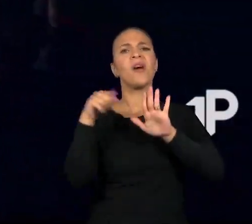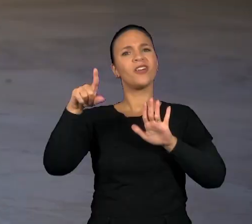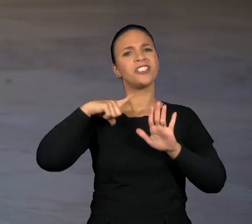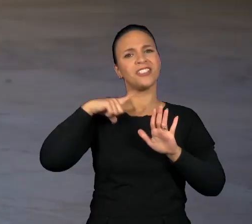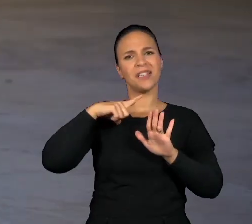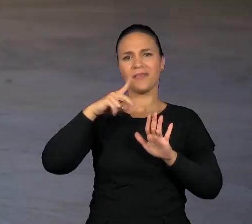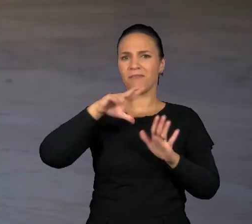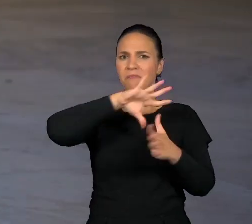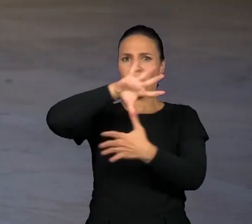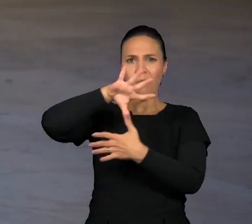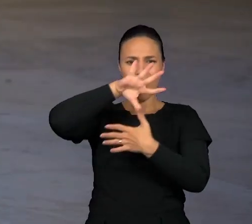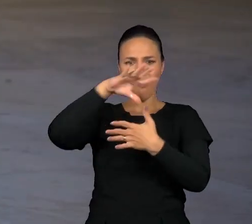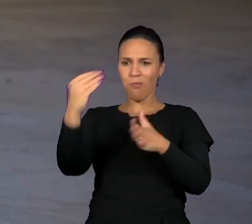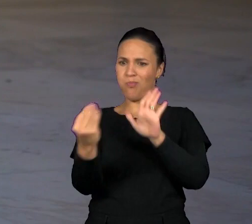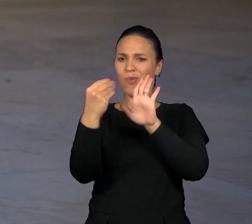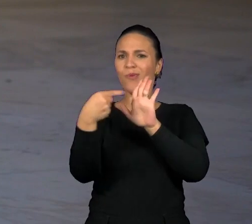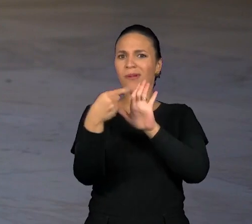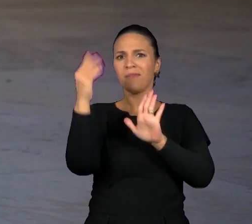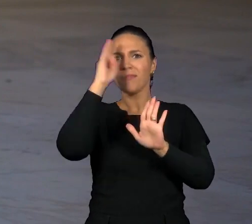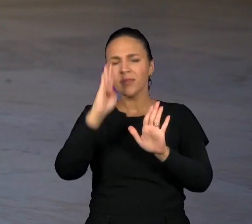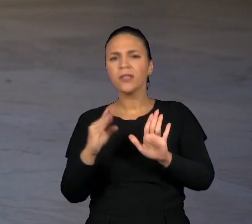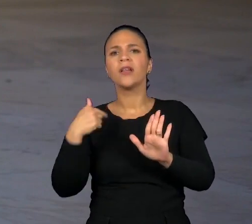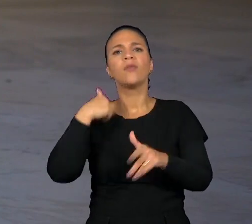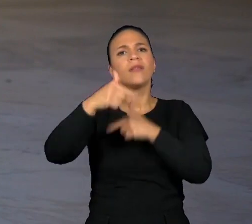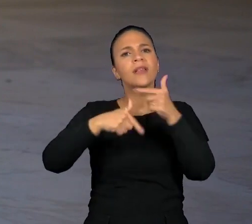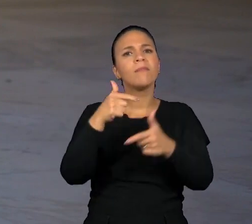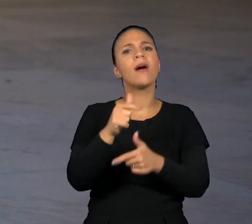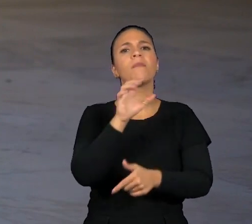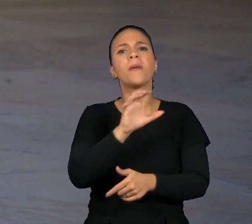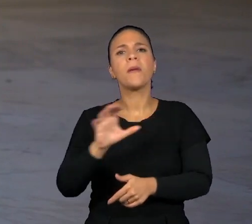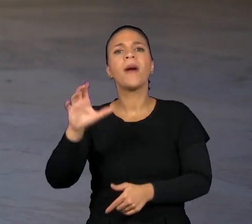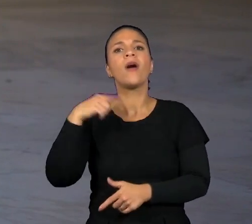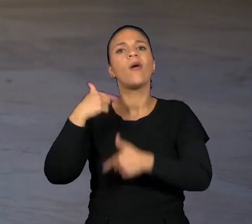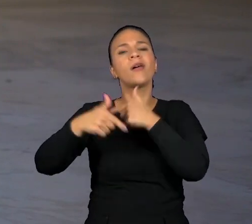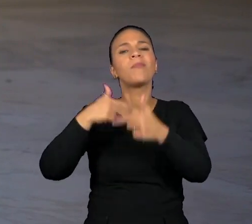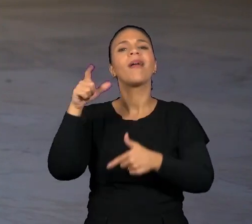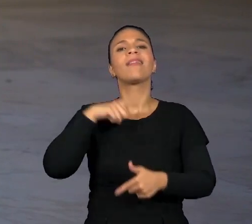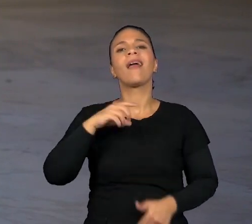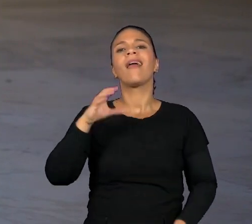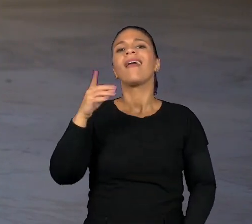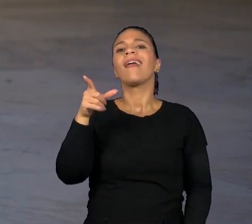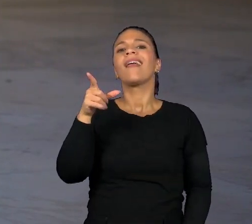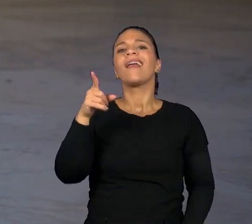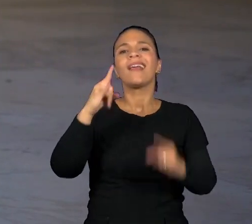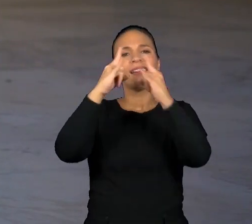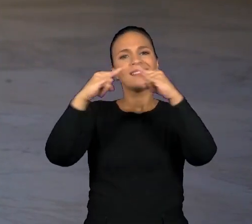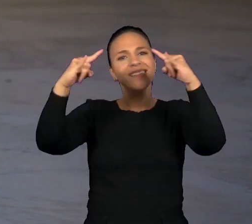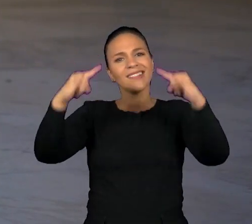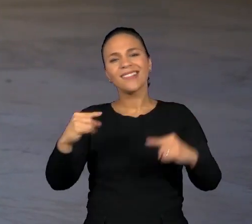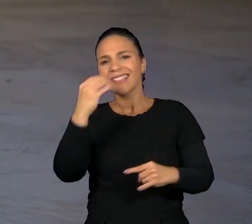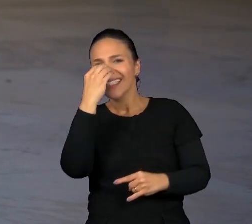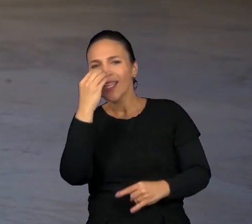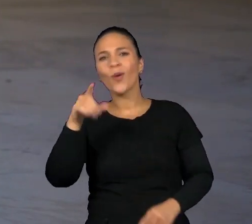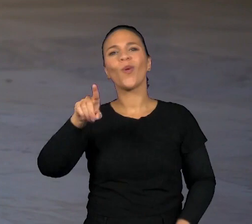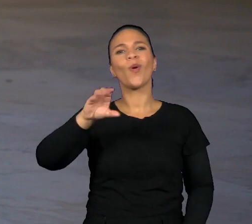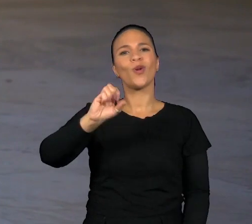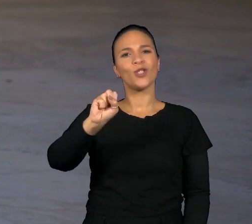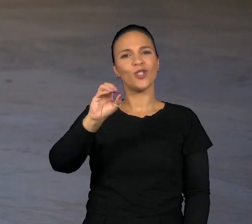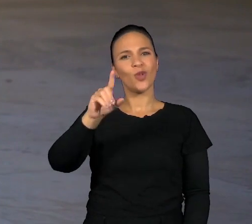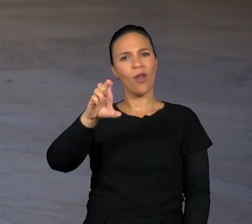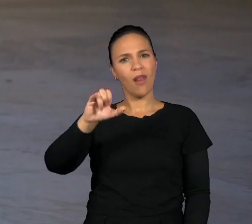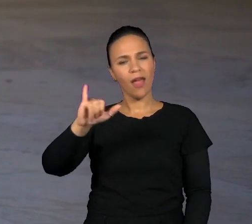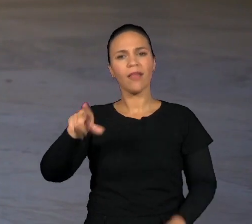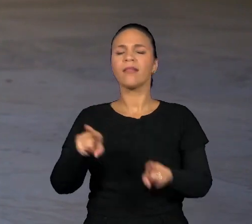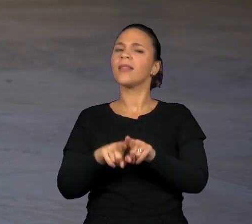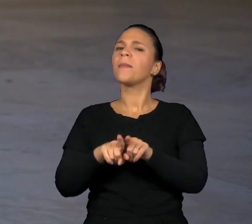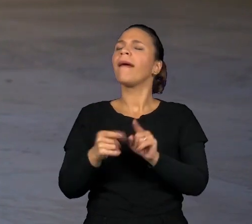internacional. Eu trabalhei com muitos artistas, muitas companhias, trabalhei com Cirque du Soleil, Madonna, Jennifer Lopez. Então, assim, eu acho que da parte